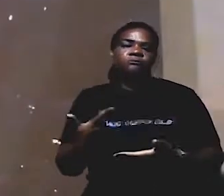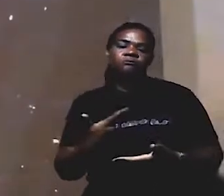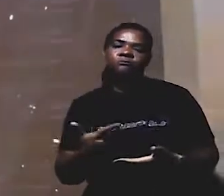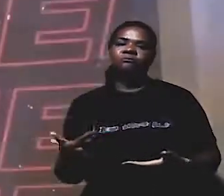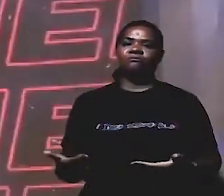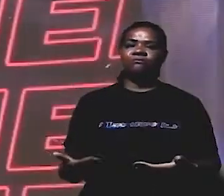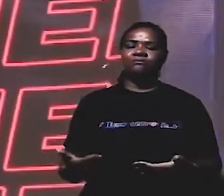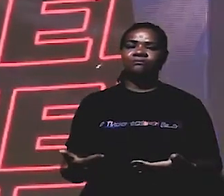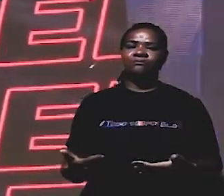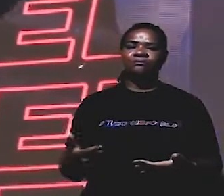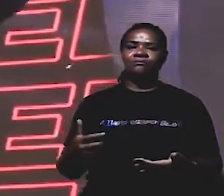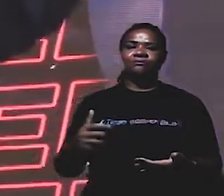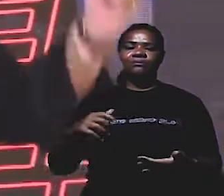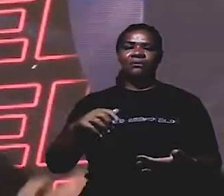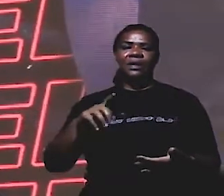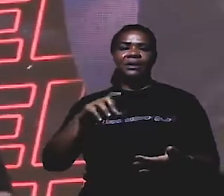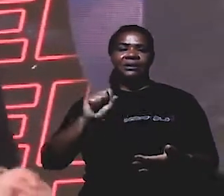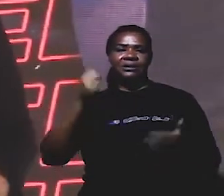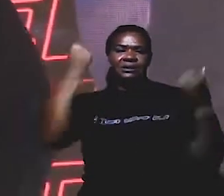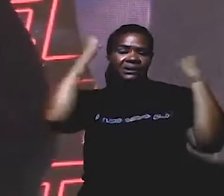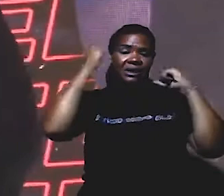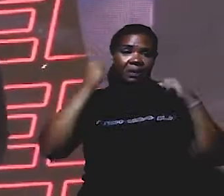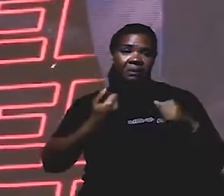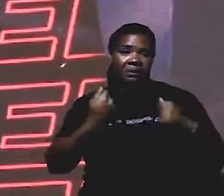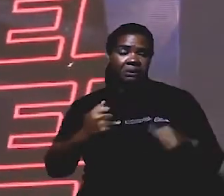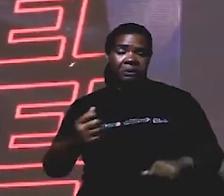Adonias queria o trono de Salomão, precisa morrer.